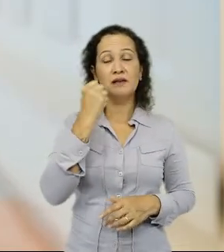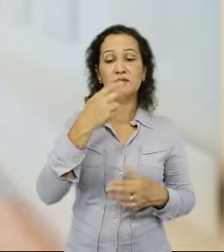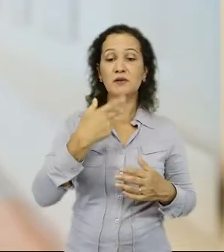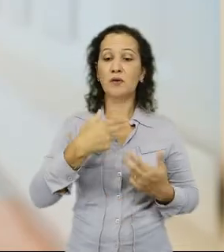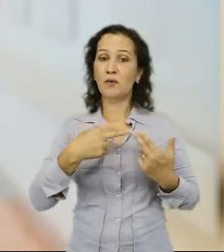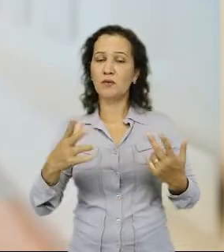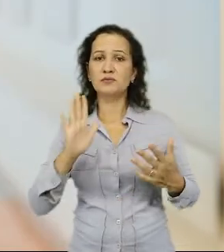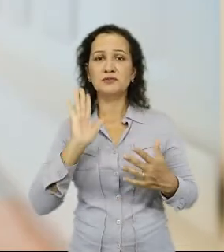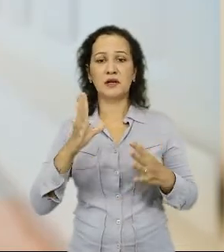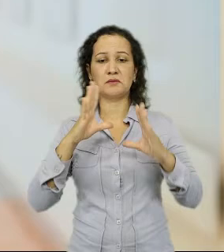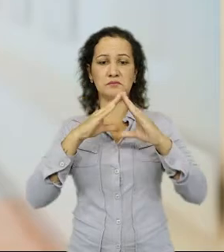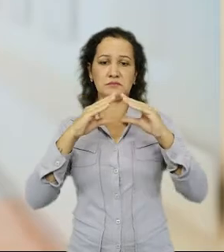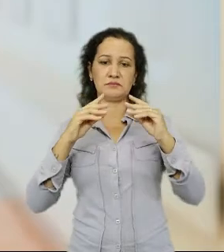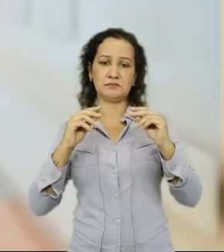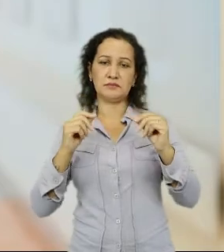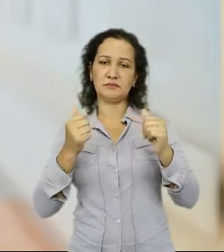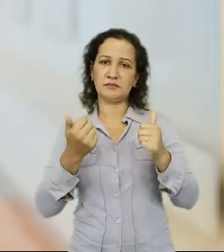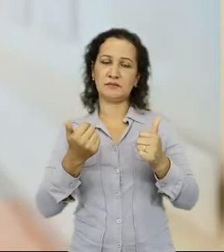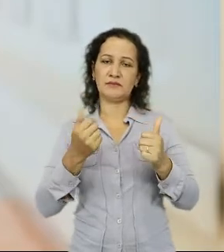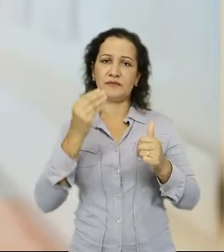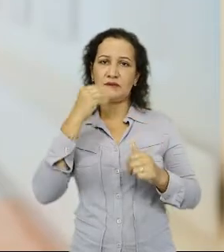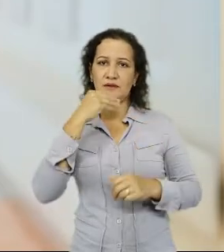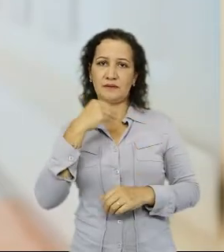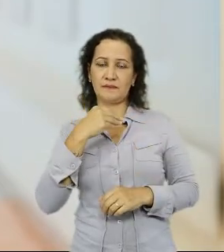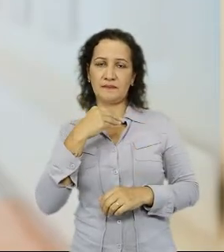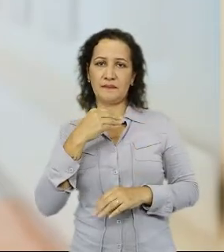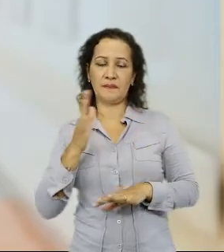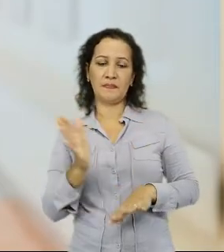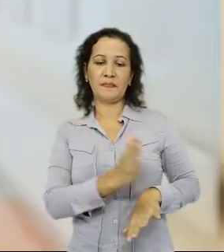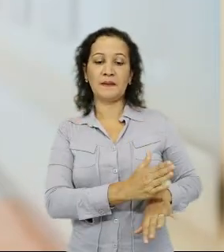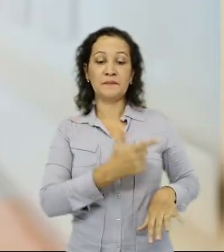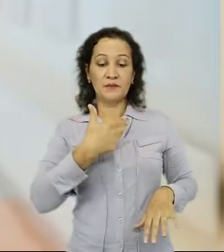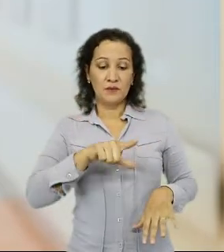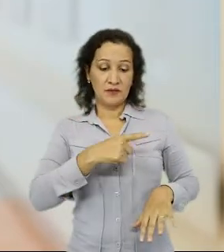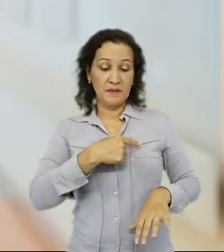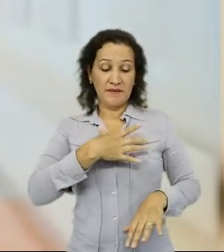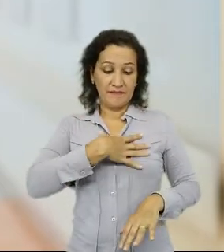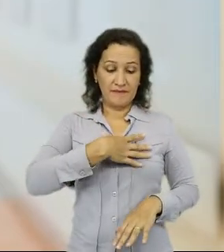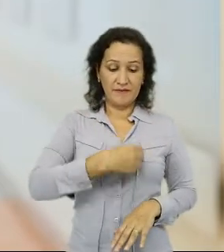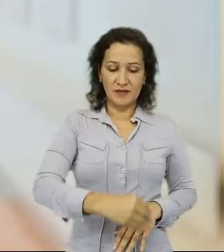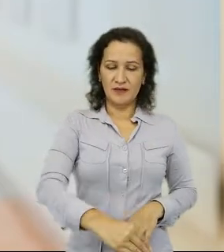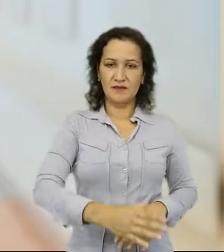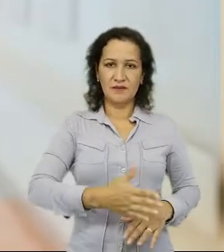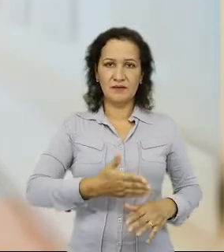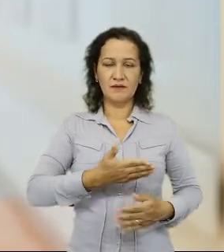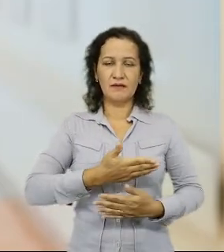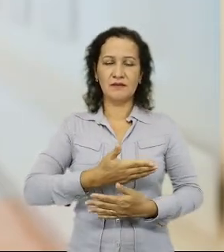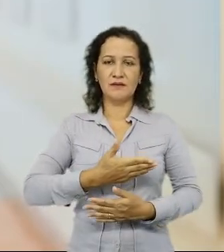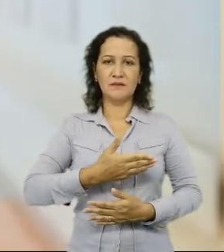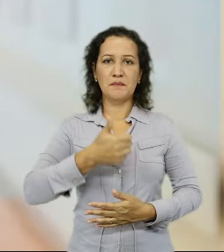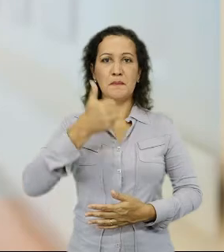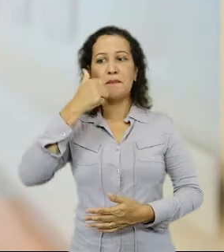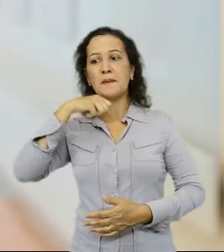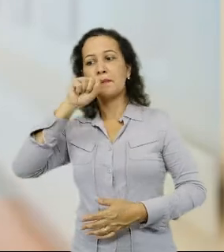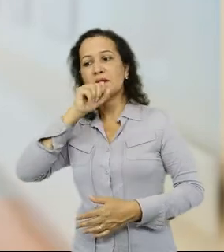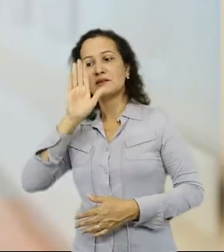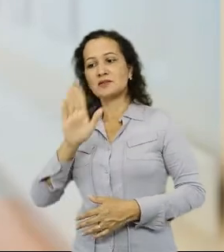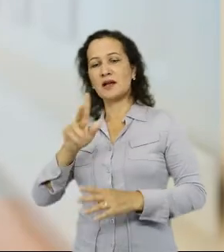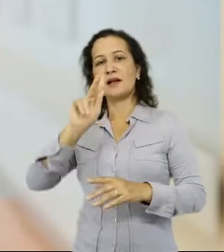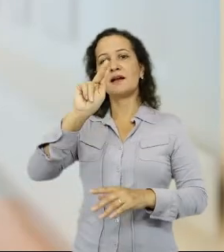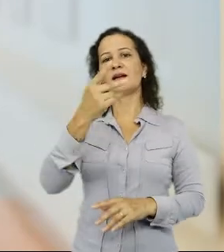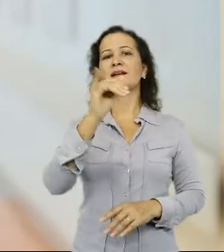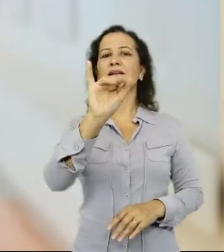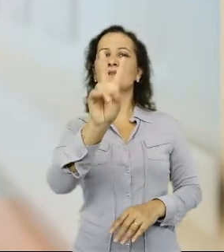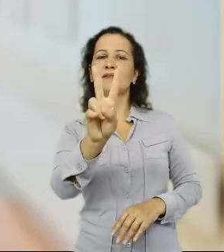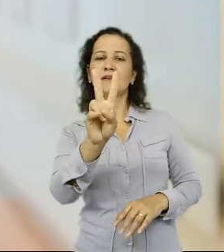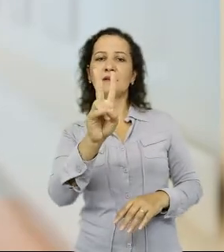caso. Crianças filhas de mães com HIV positivo, menores que 12 meses de idade, mas